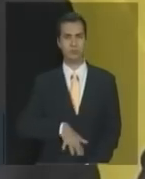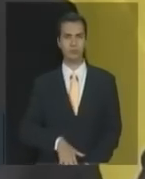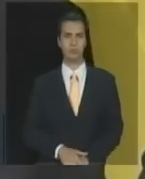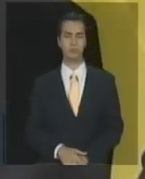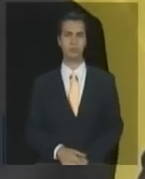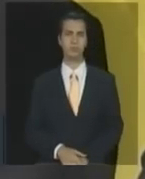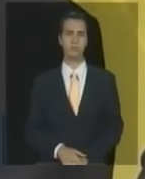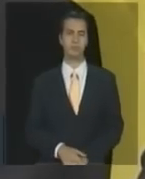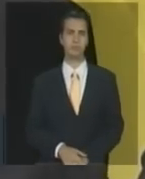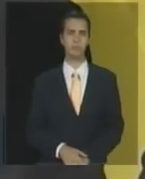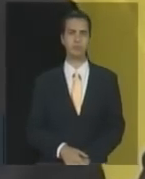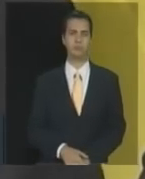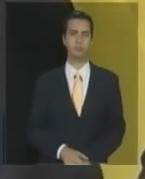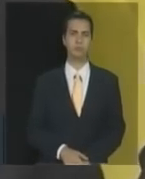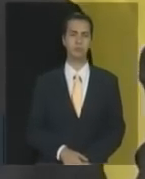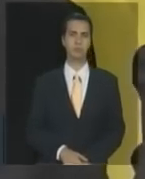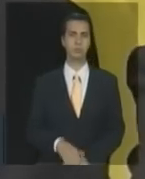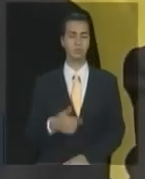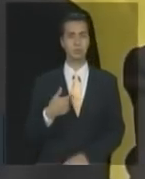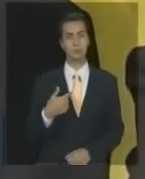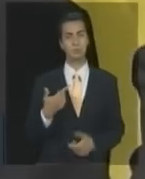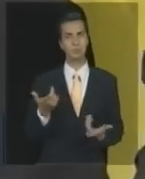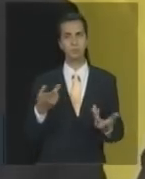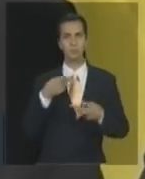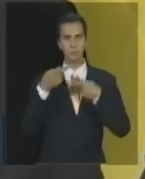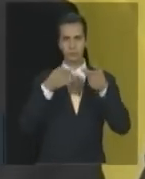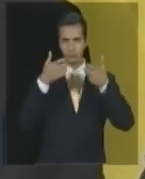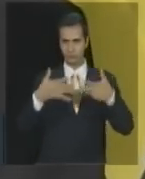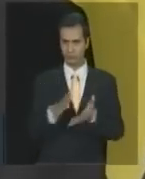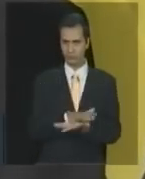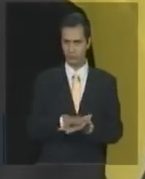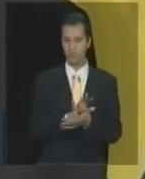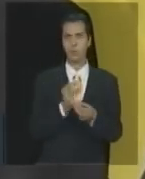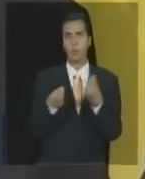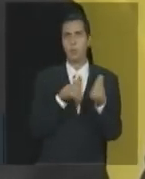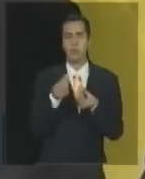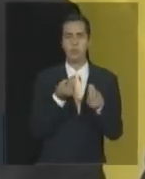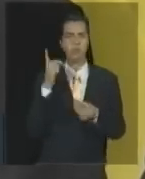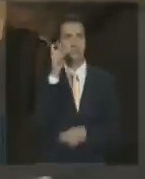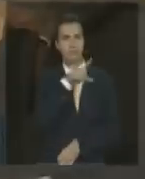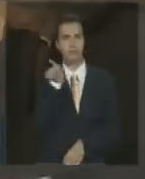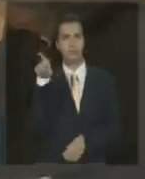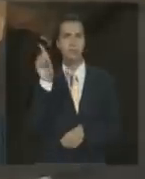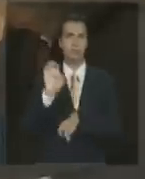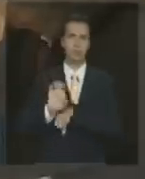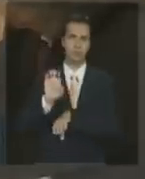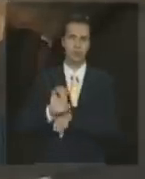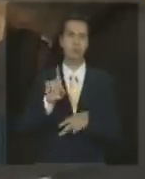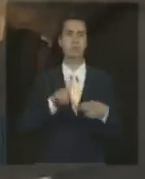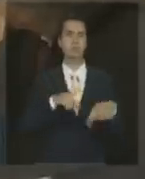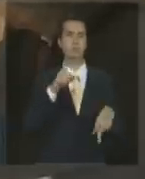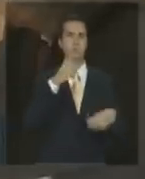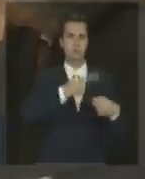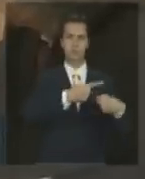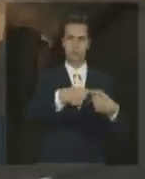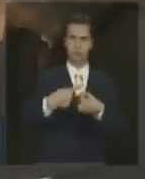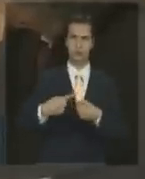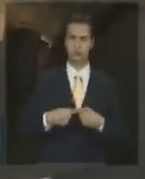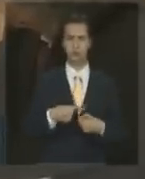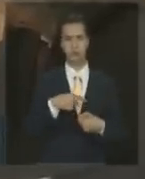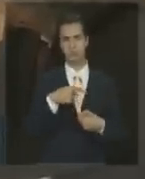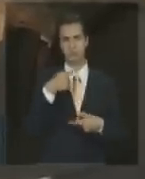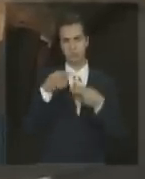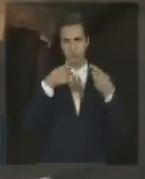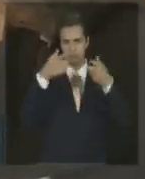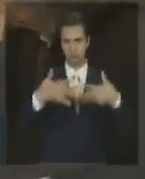estou me referindo ainda às dificuldades que seguramente haverão nos estados, nos municípios,